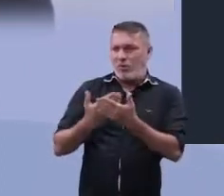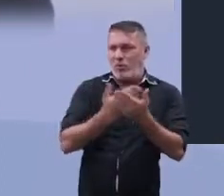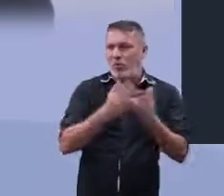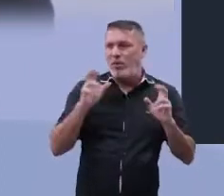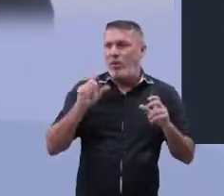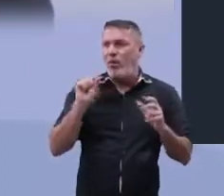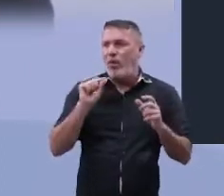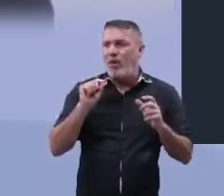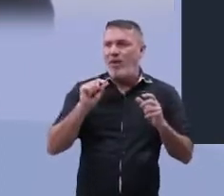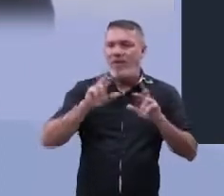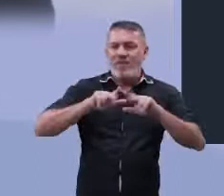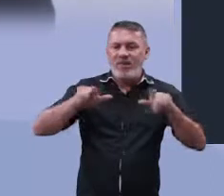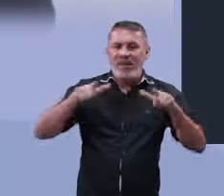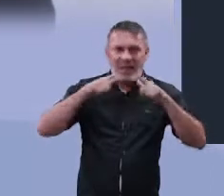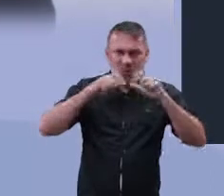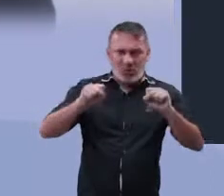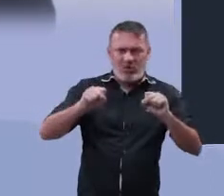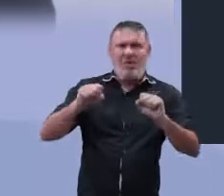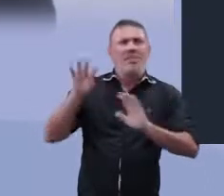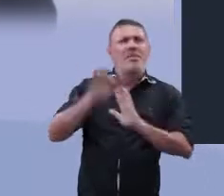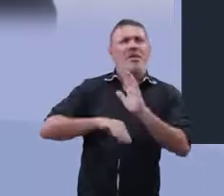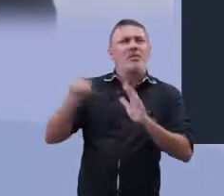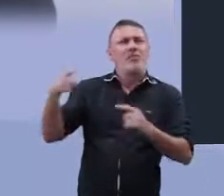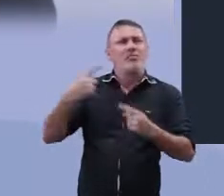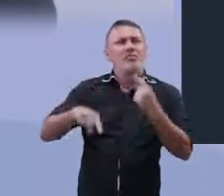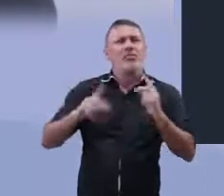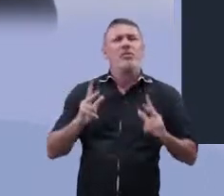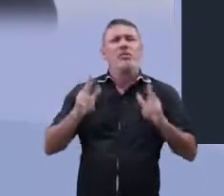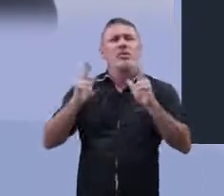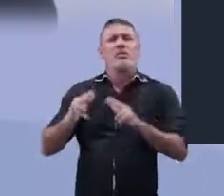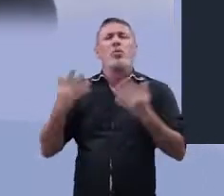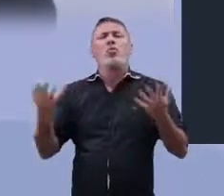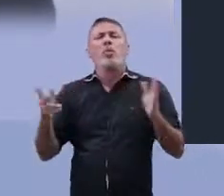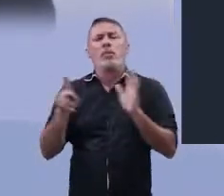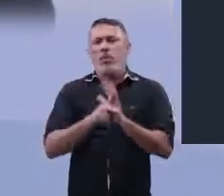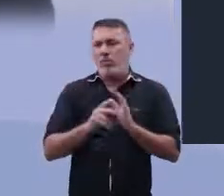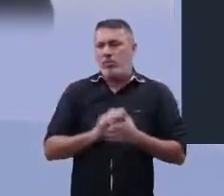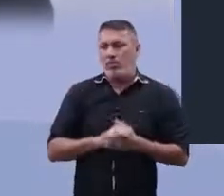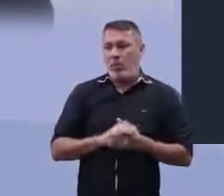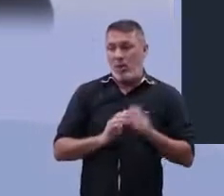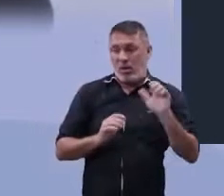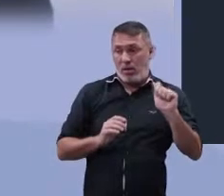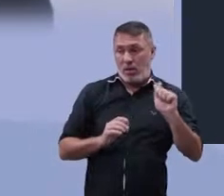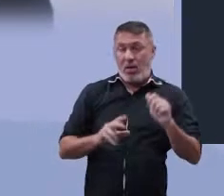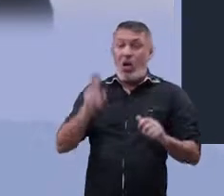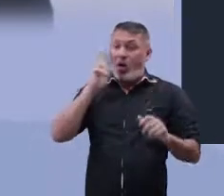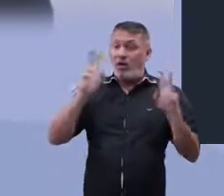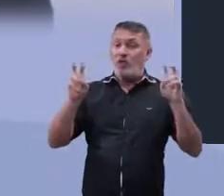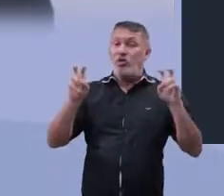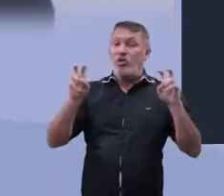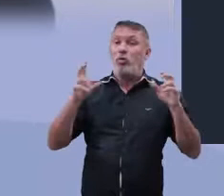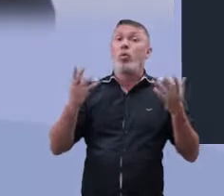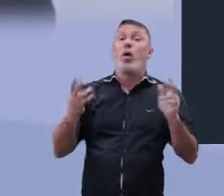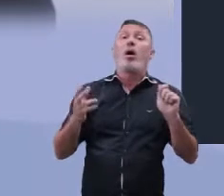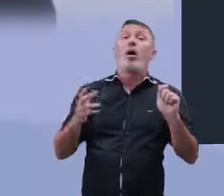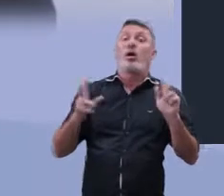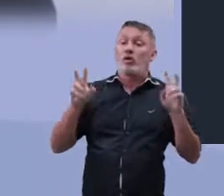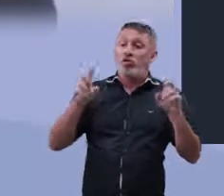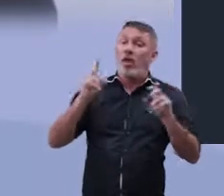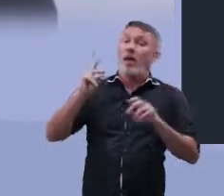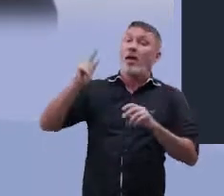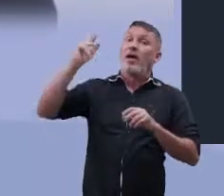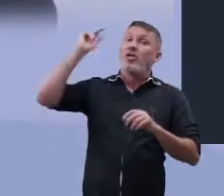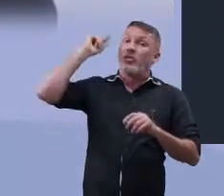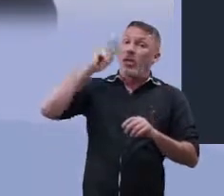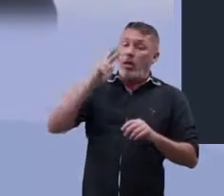de variantes linguísticas, compreende-se que a variante apresentada no fragmento é a. O título do texto já indica qual